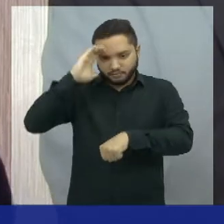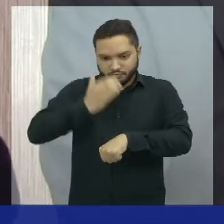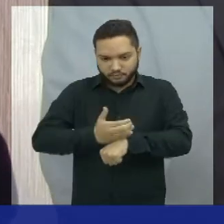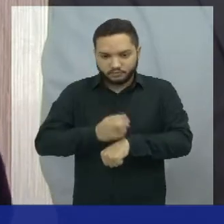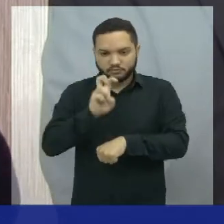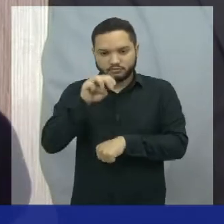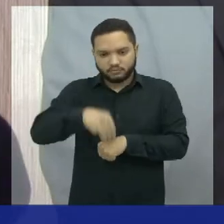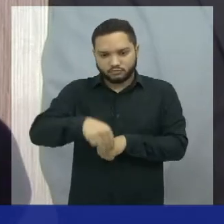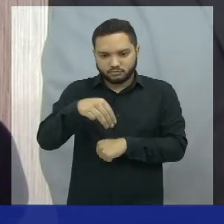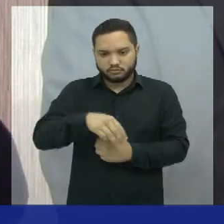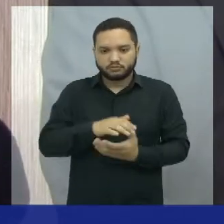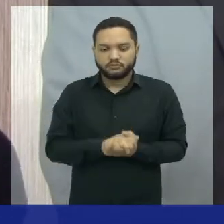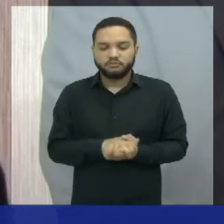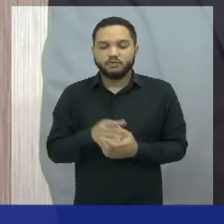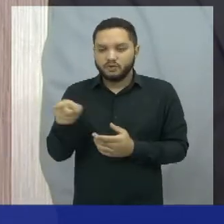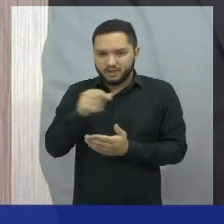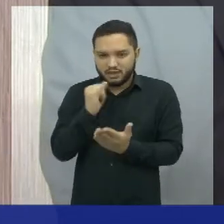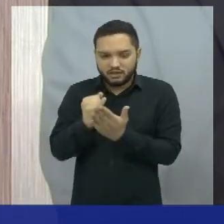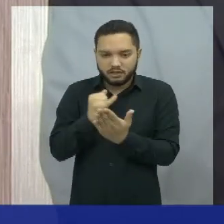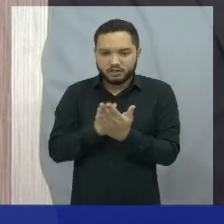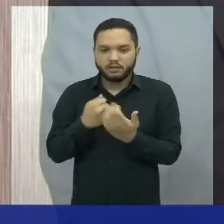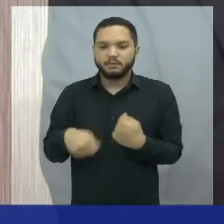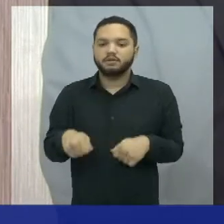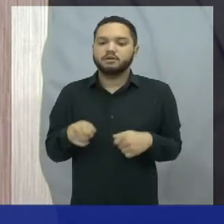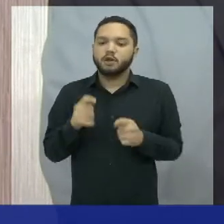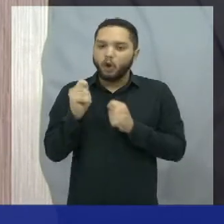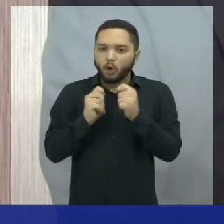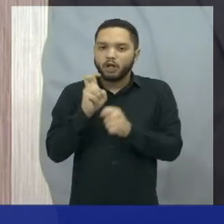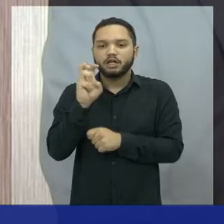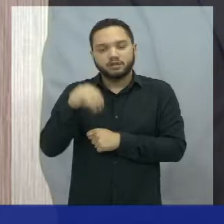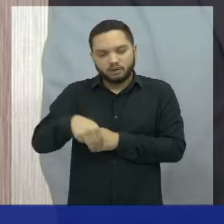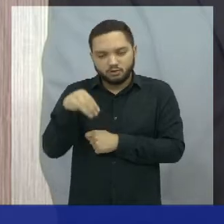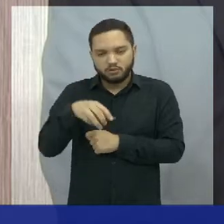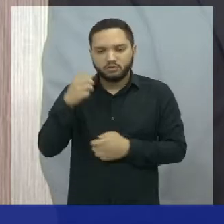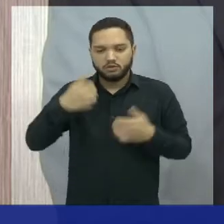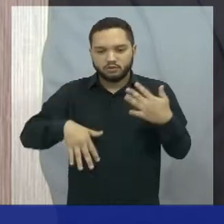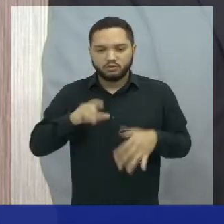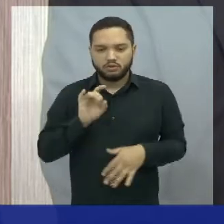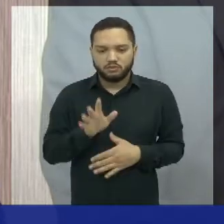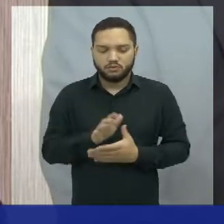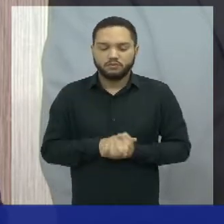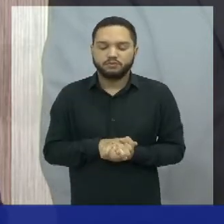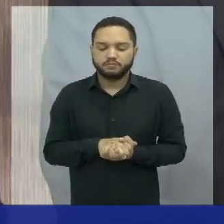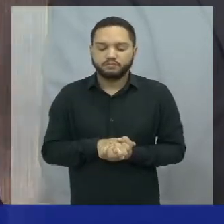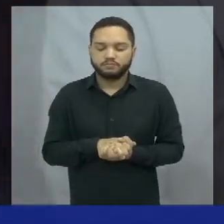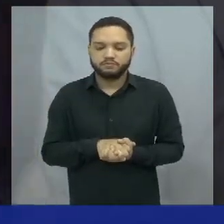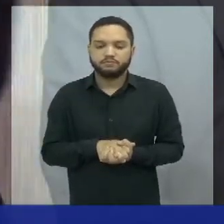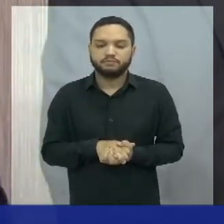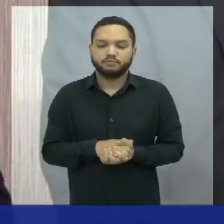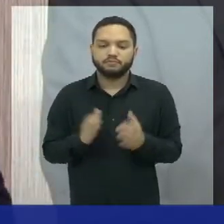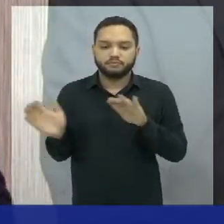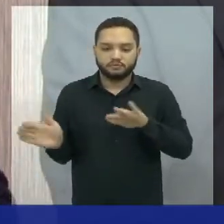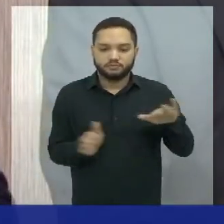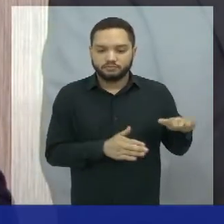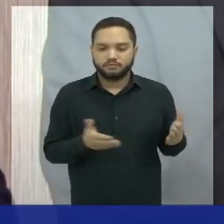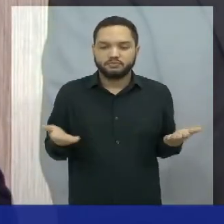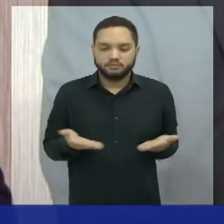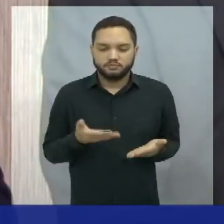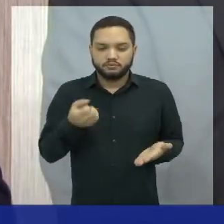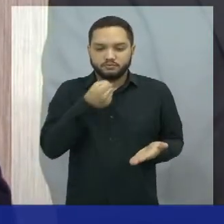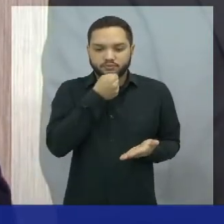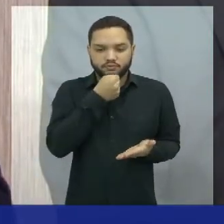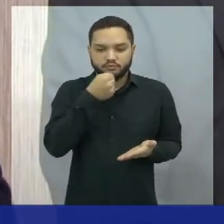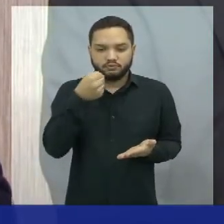vai garantir que todos que se inscrevem possam falar e ninguém tenha que sair antes de usar a palavra. Dito isso, sem mais delongas, eu passo a palavra